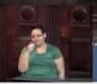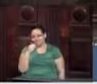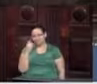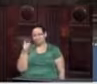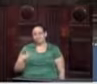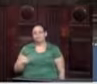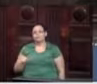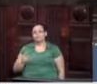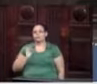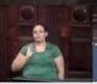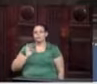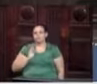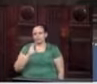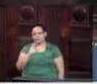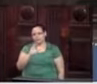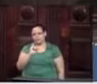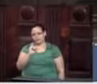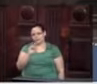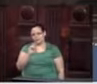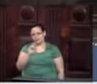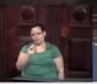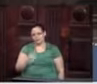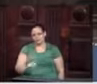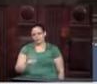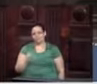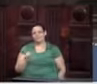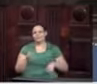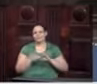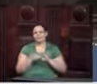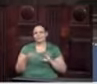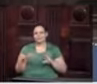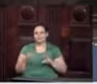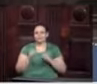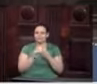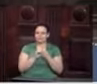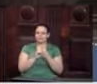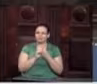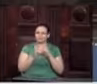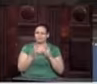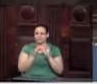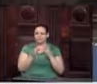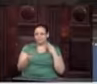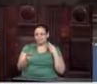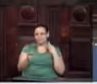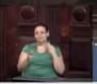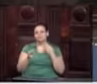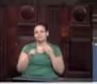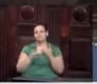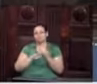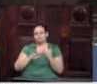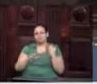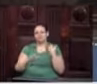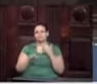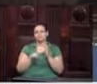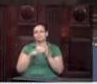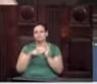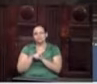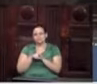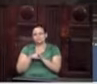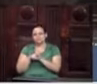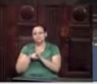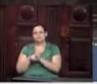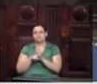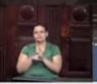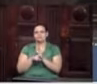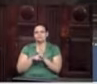A Polícia Civil, deixando de fazer ou se distanciando da investigação criminal